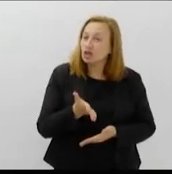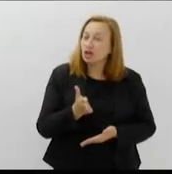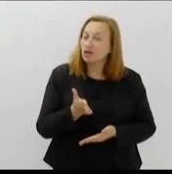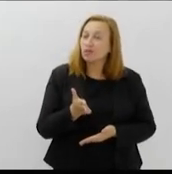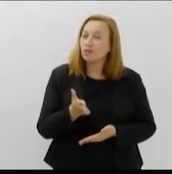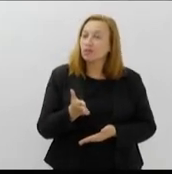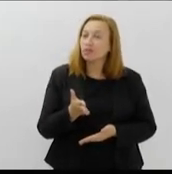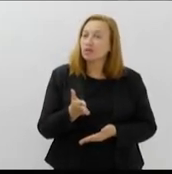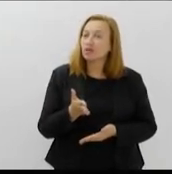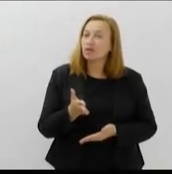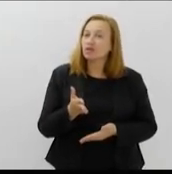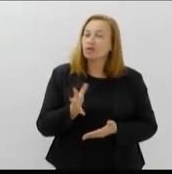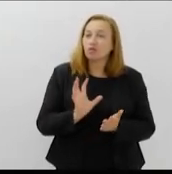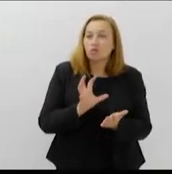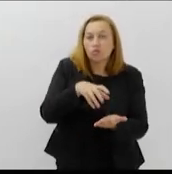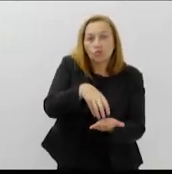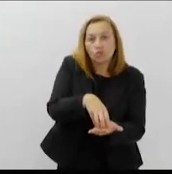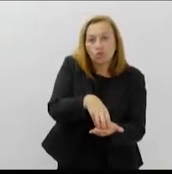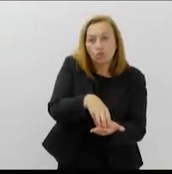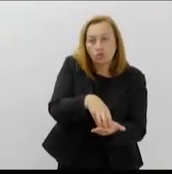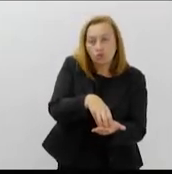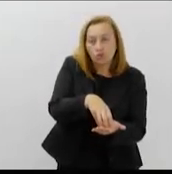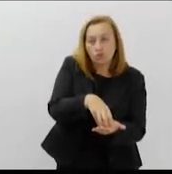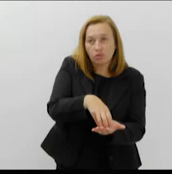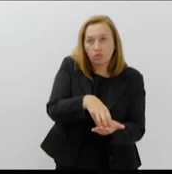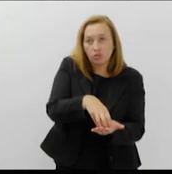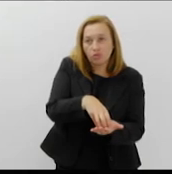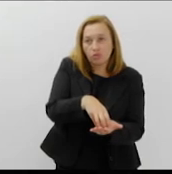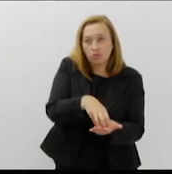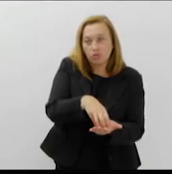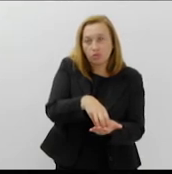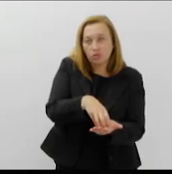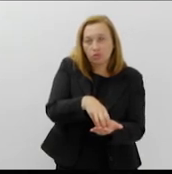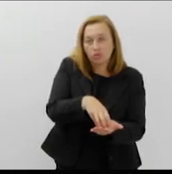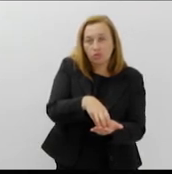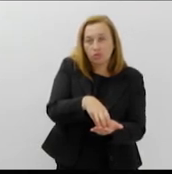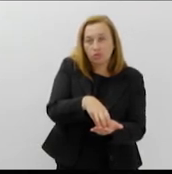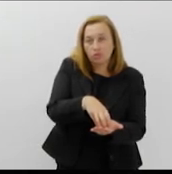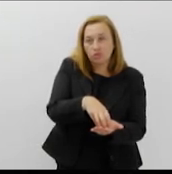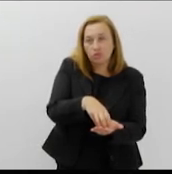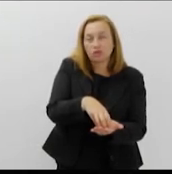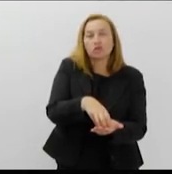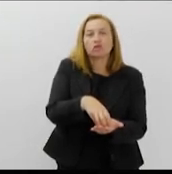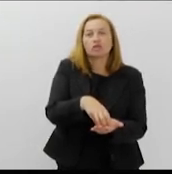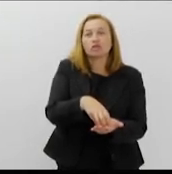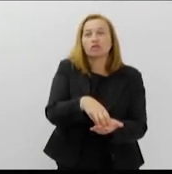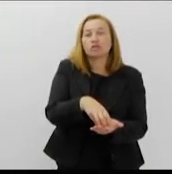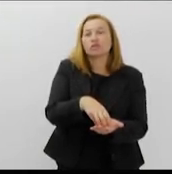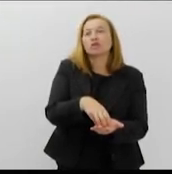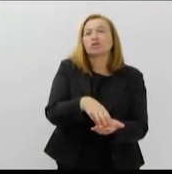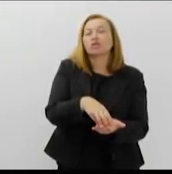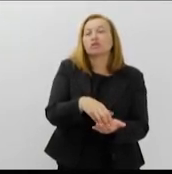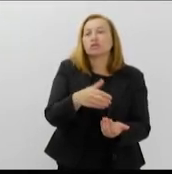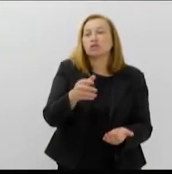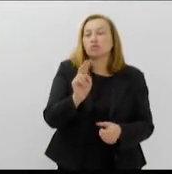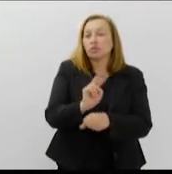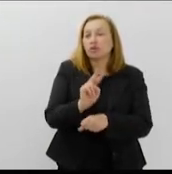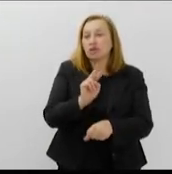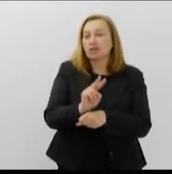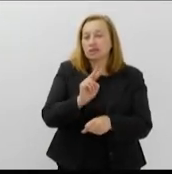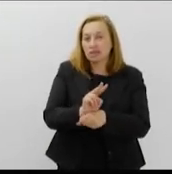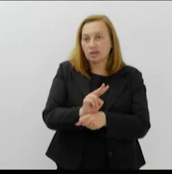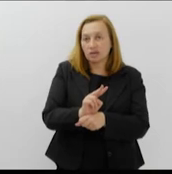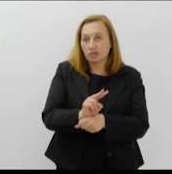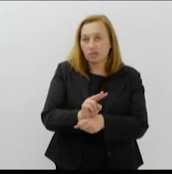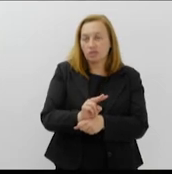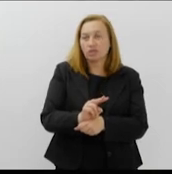a rede de atenção primária à saúde, deputada Célia Jordão, que é administrada